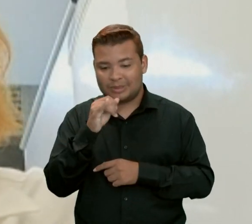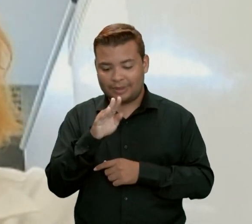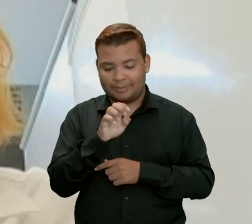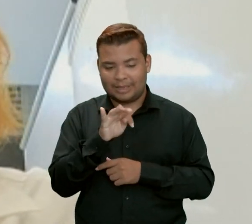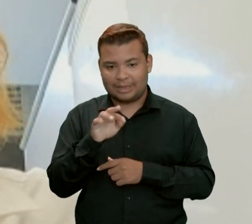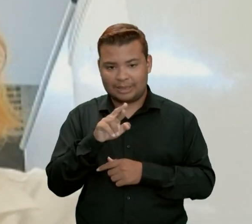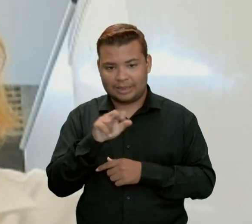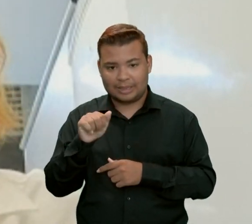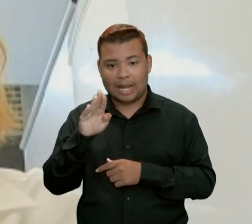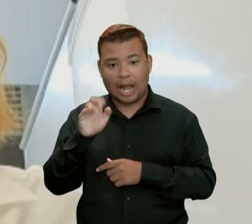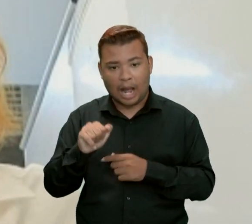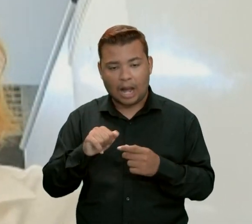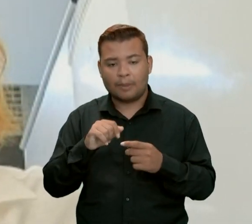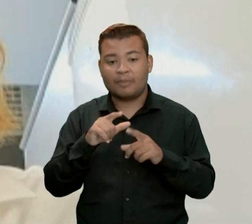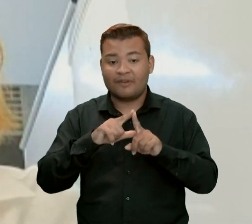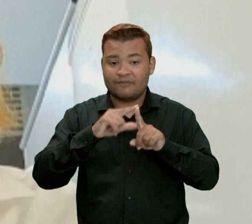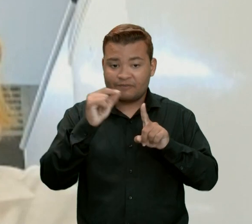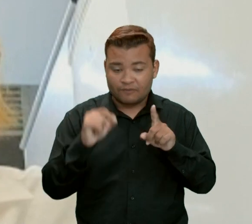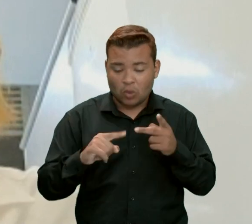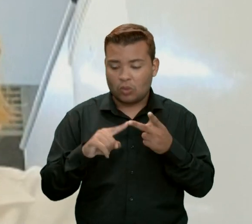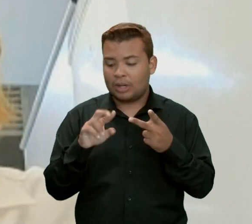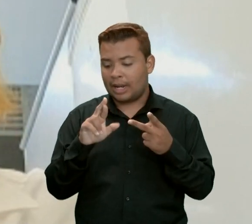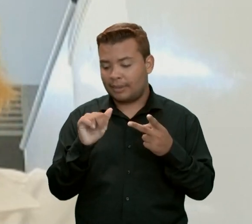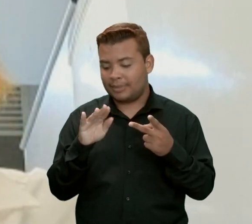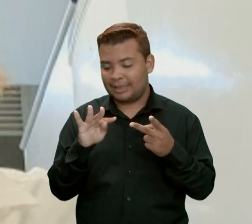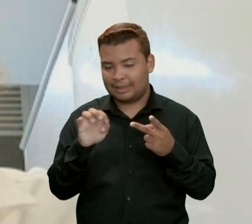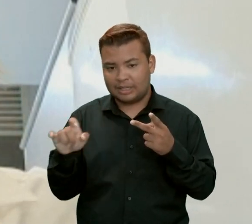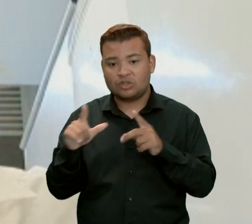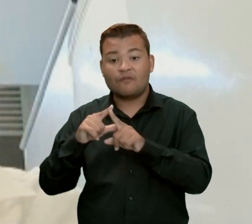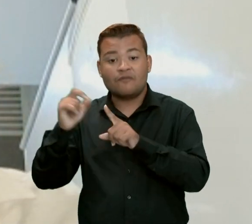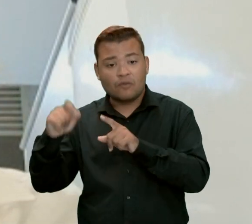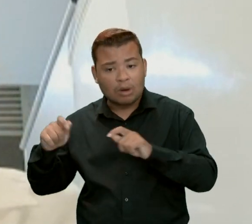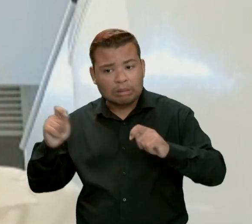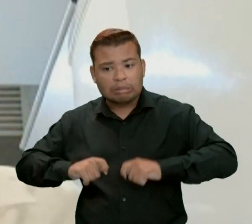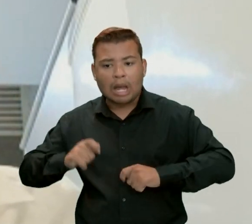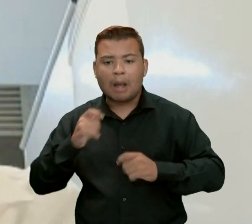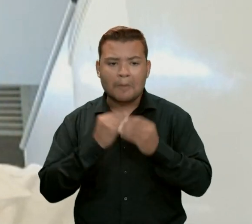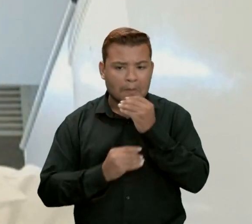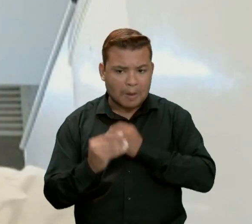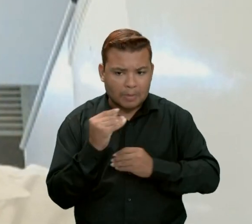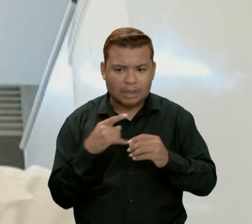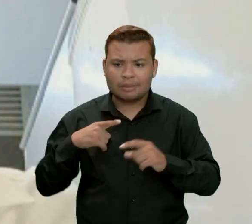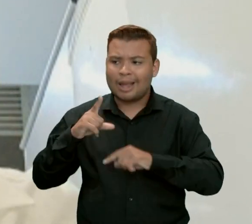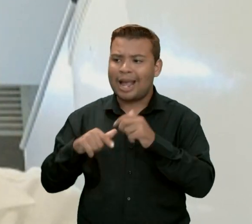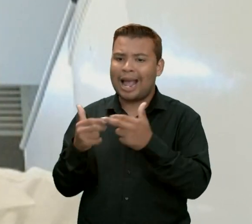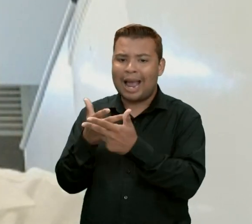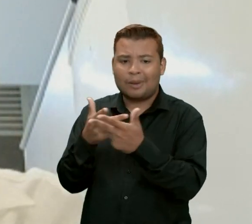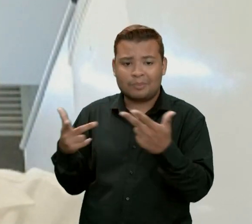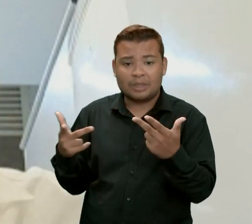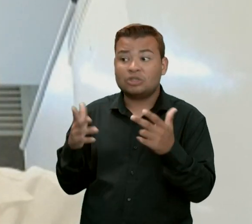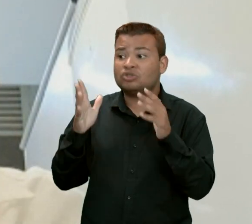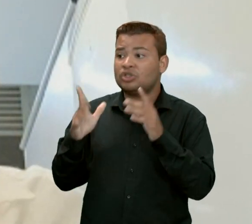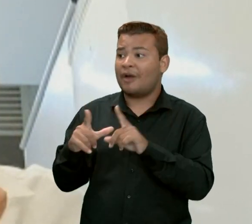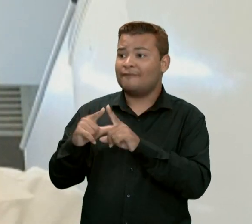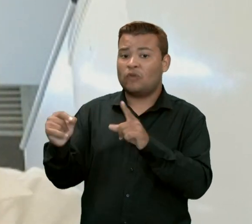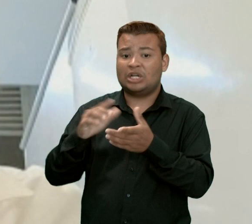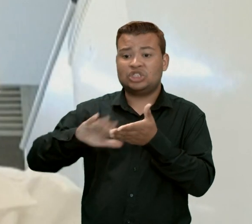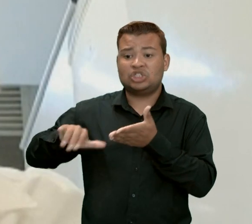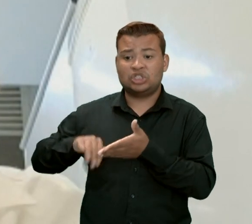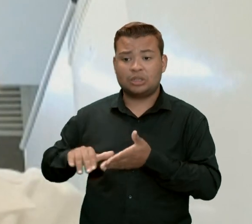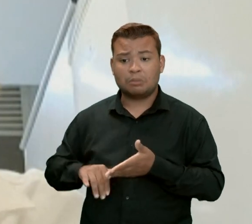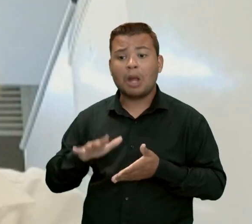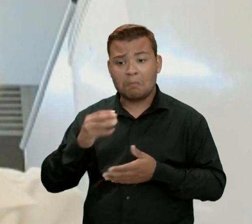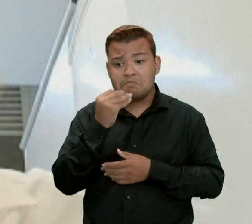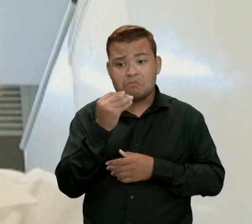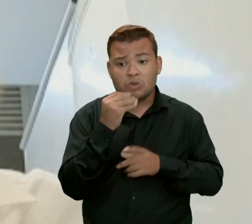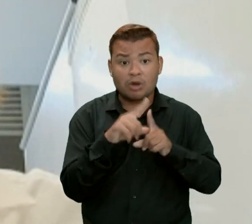do rabanete, muitos alimentos que já chegam para a gente sem essas folhas, né? Poderiam chegar